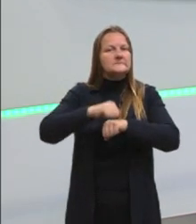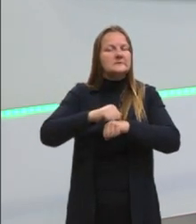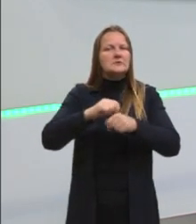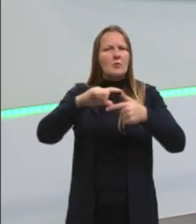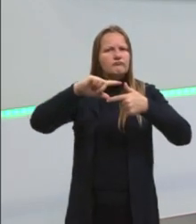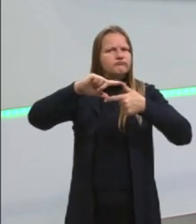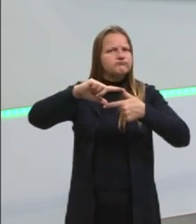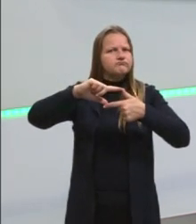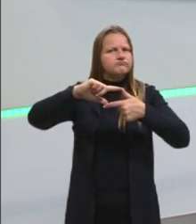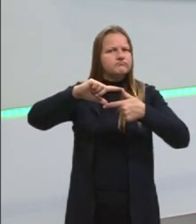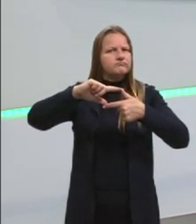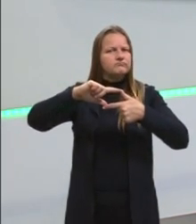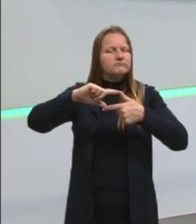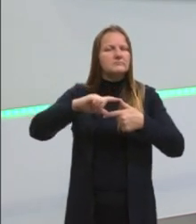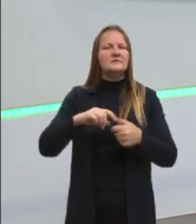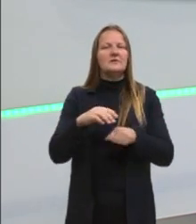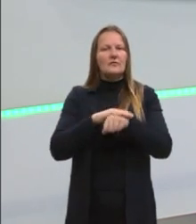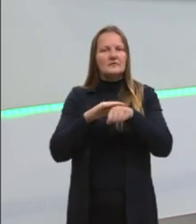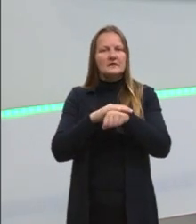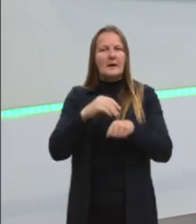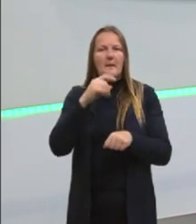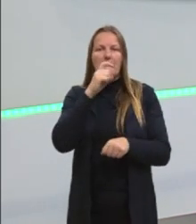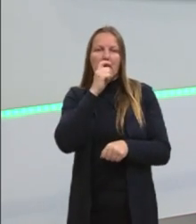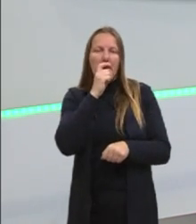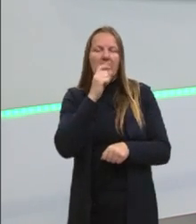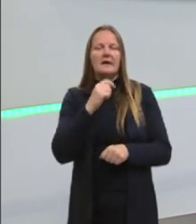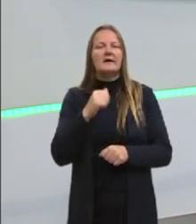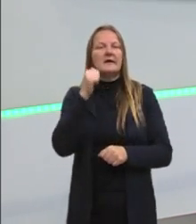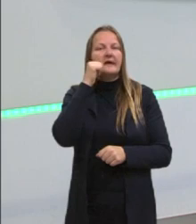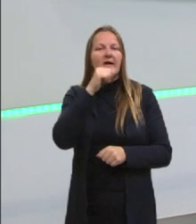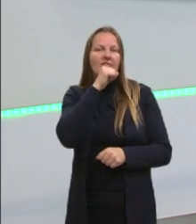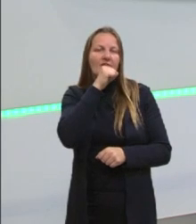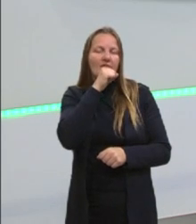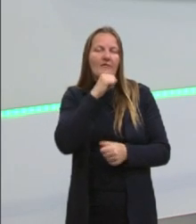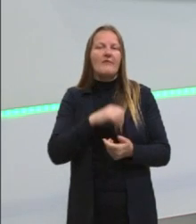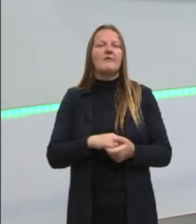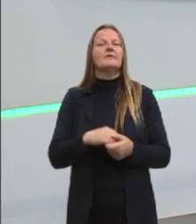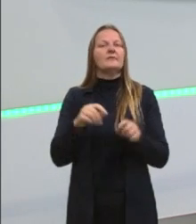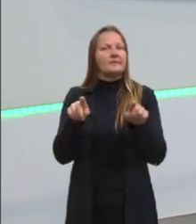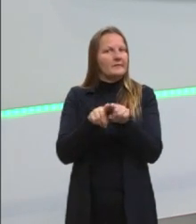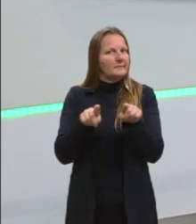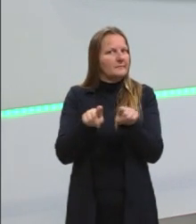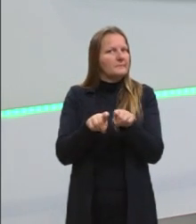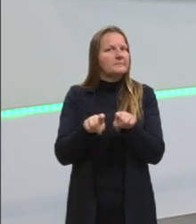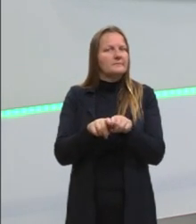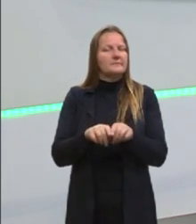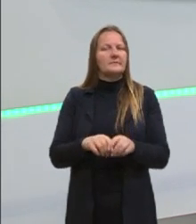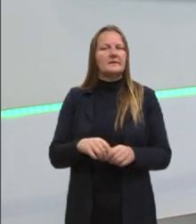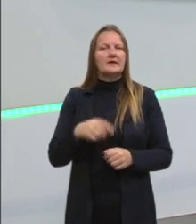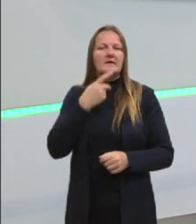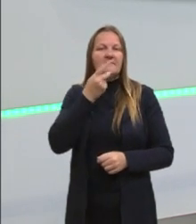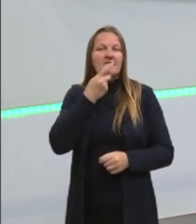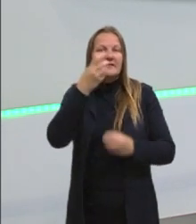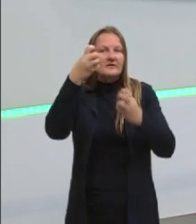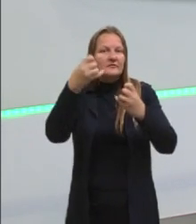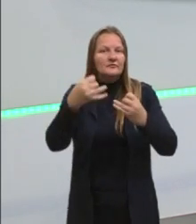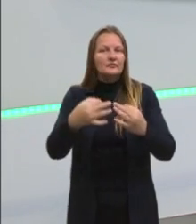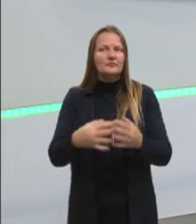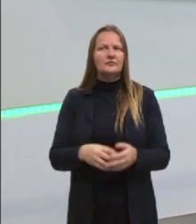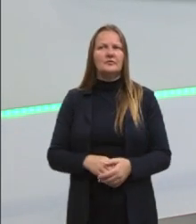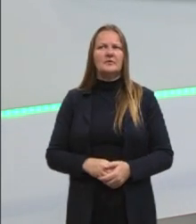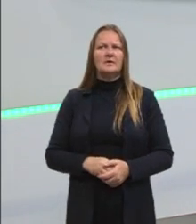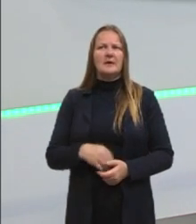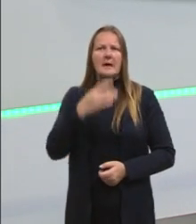Você precisa conversar com os pais com os avós de vocês Pode ver que na linguajar deles vão dizer né que